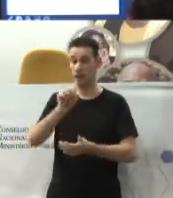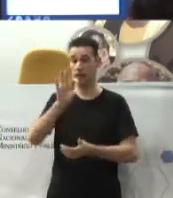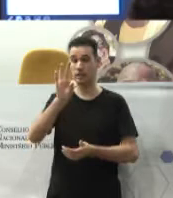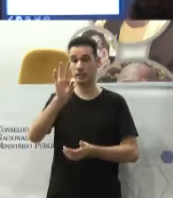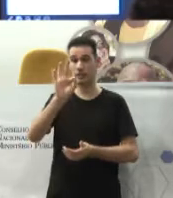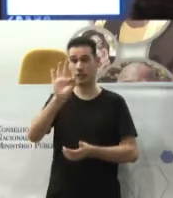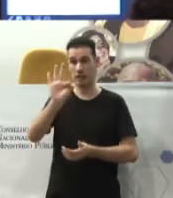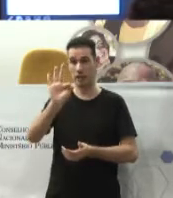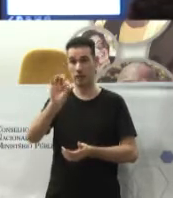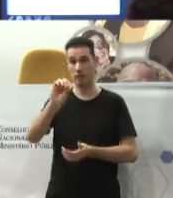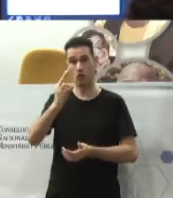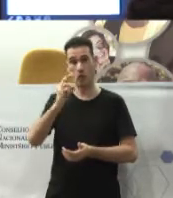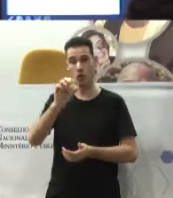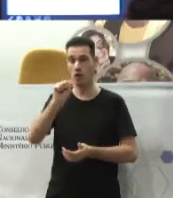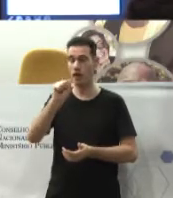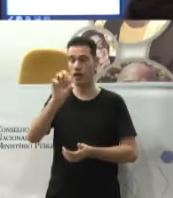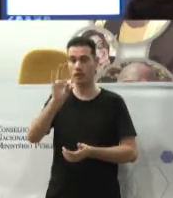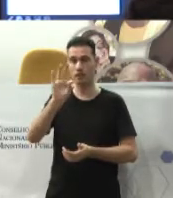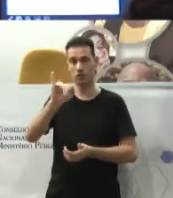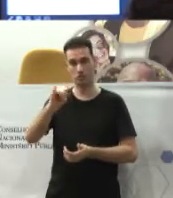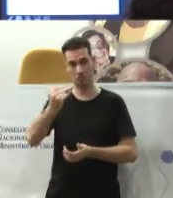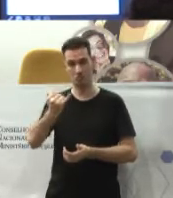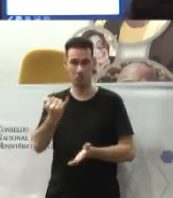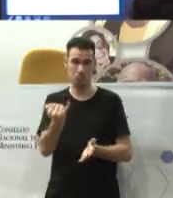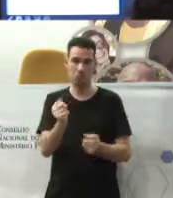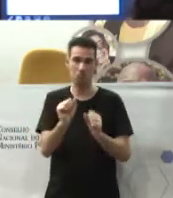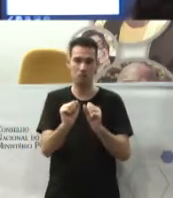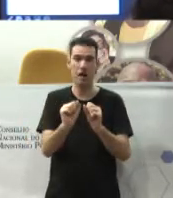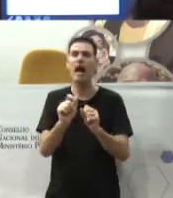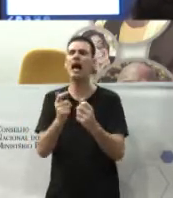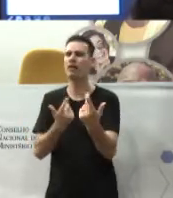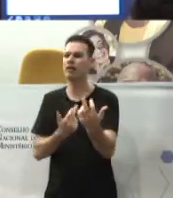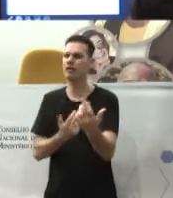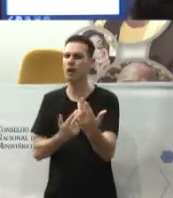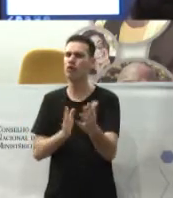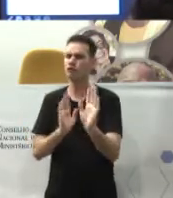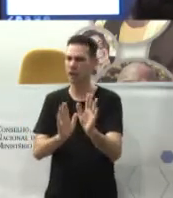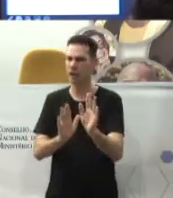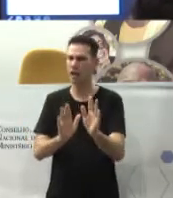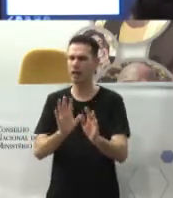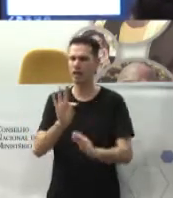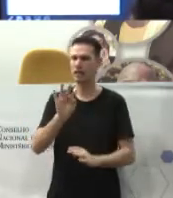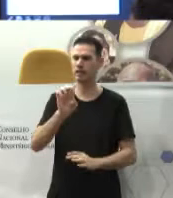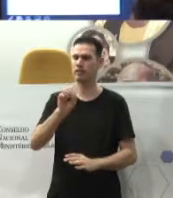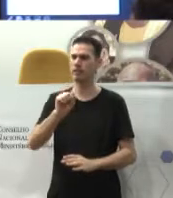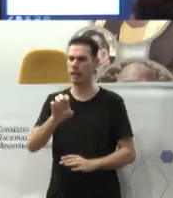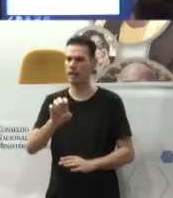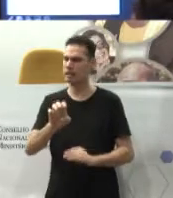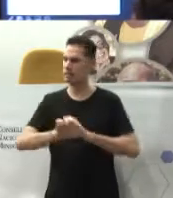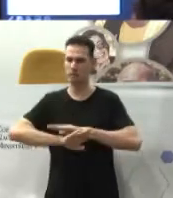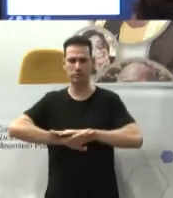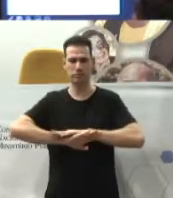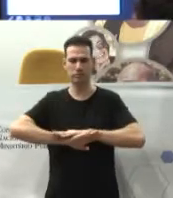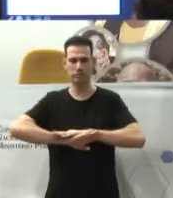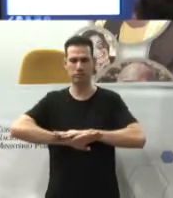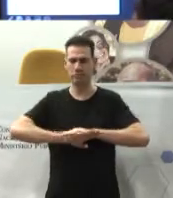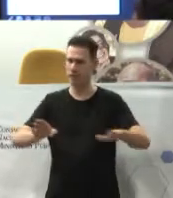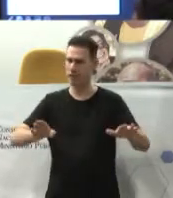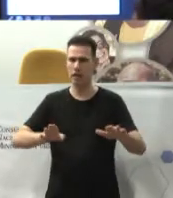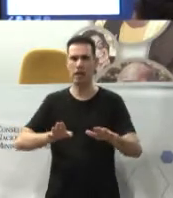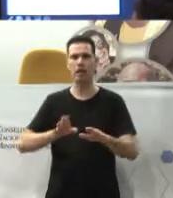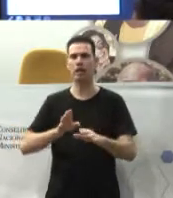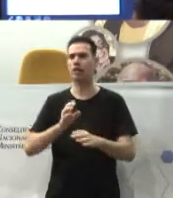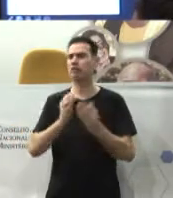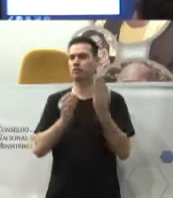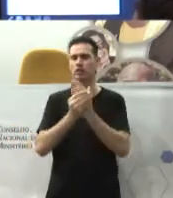STF ou pelo STJ, como caso repetitivo, fixada a tese, acabam as ações